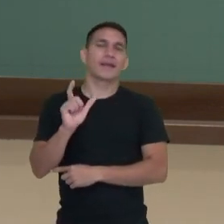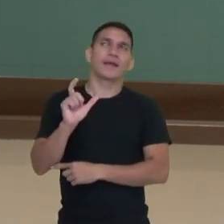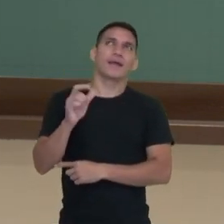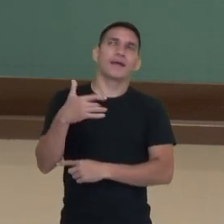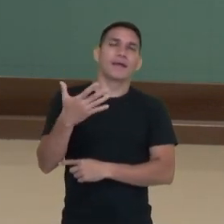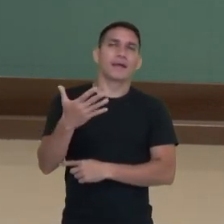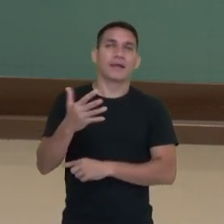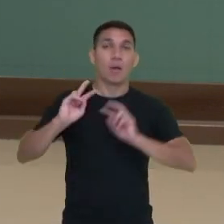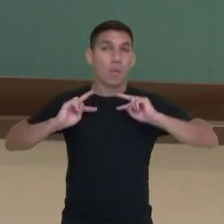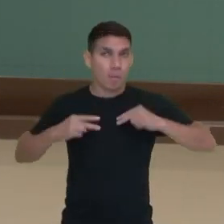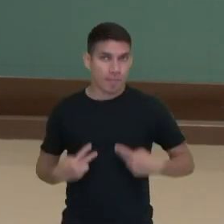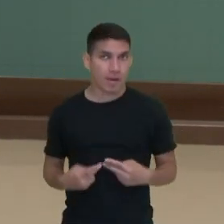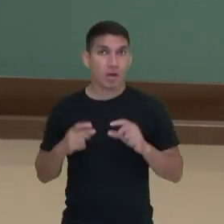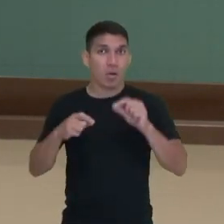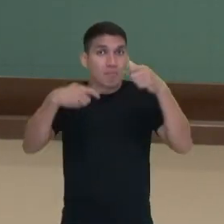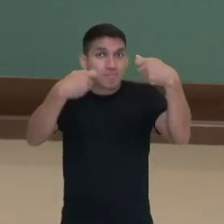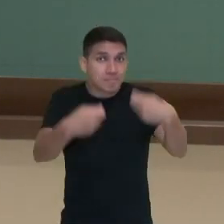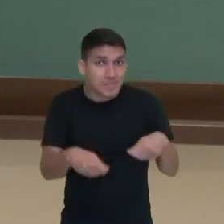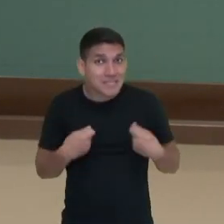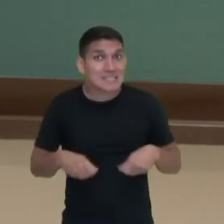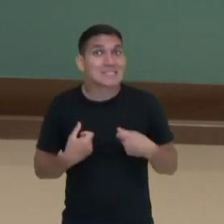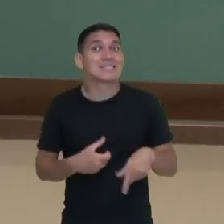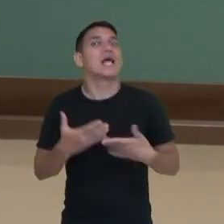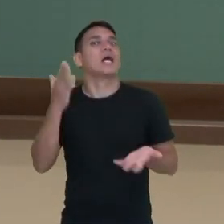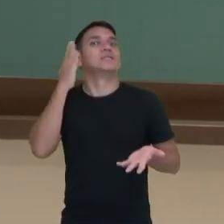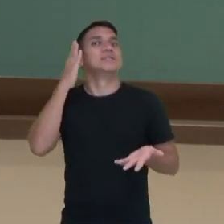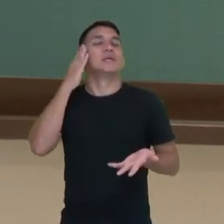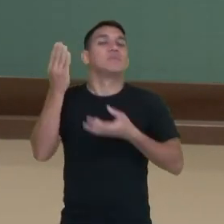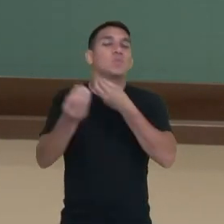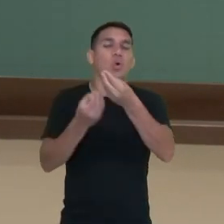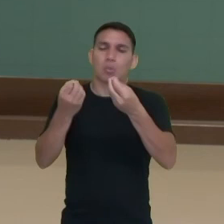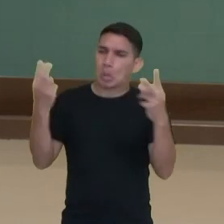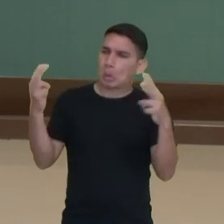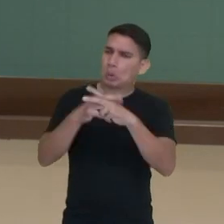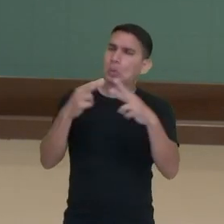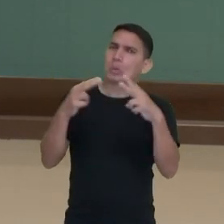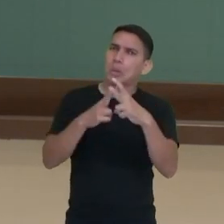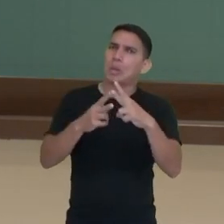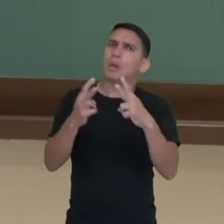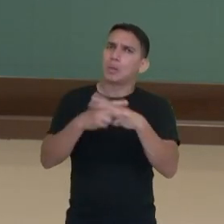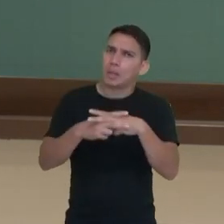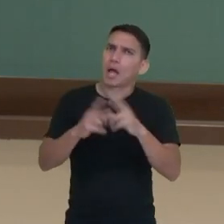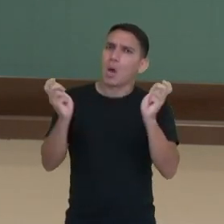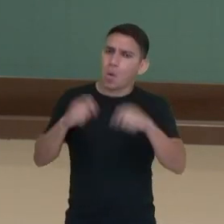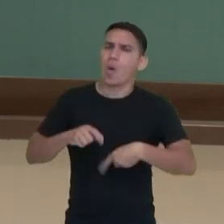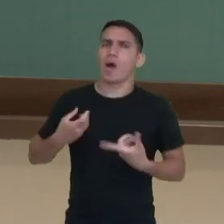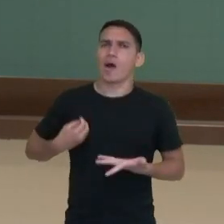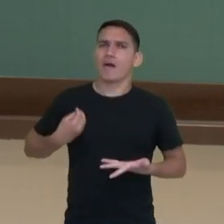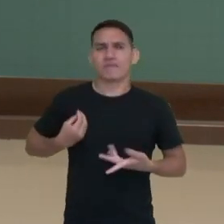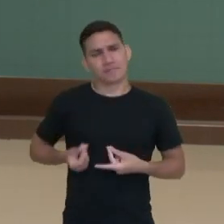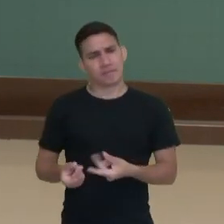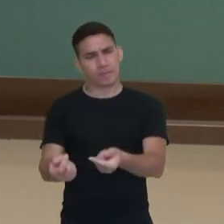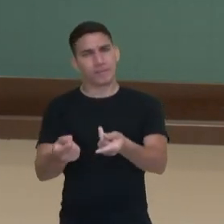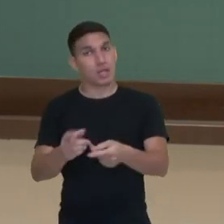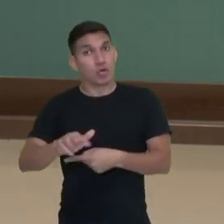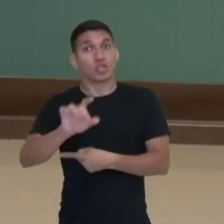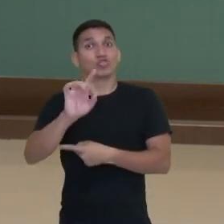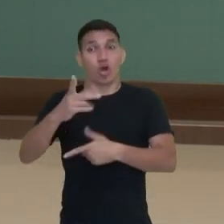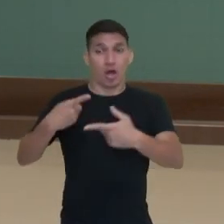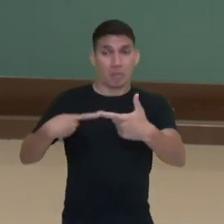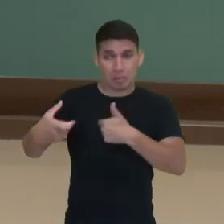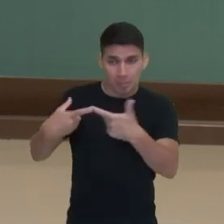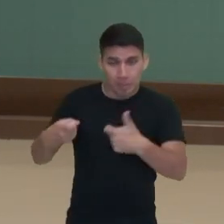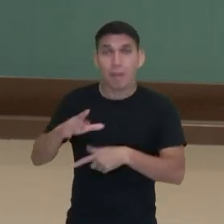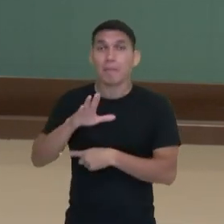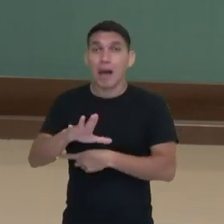Da humanidade, precisava saber lutar para poder sobreviver. E não somente para as guerras, as lutas